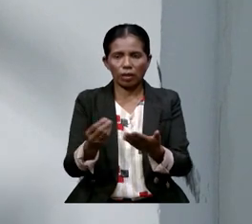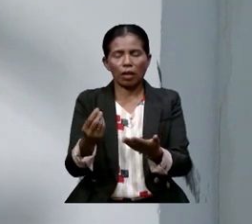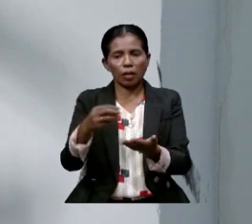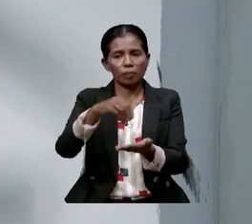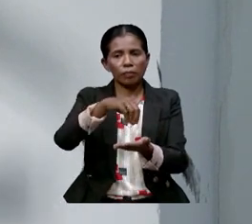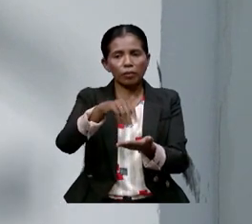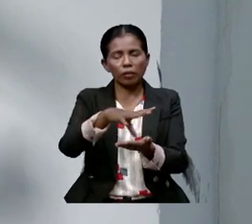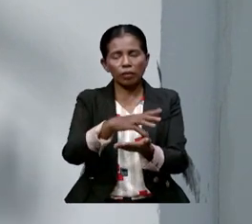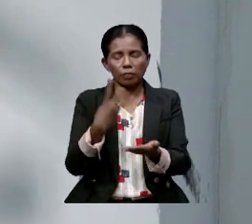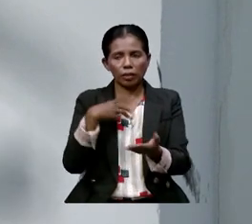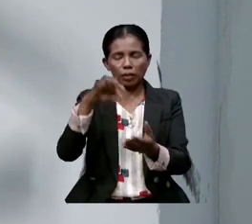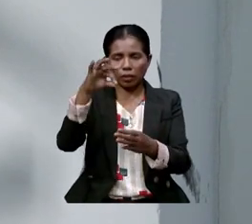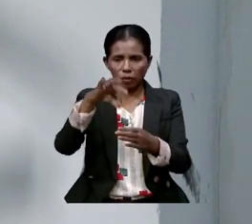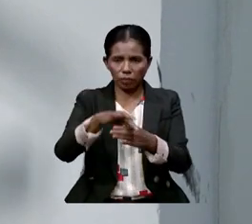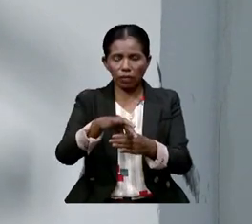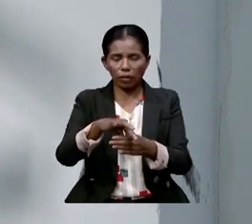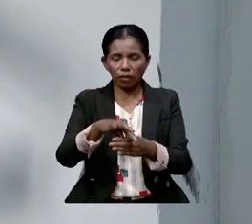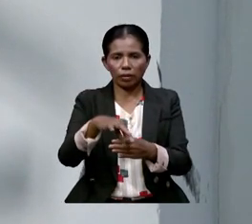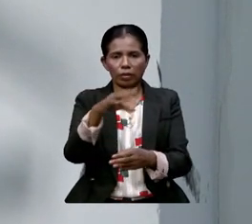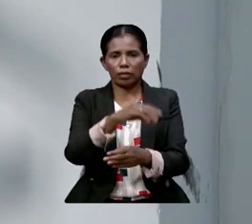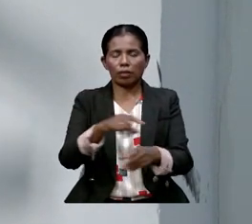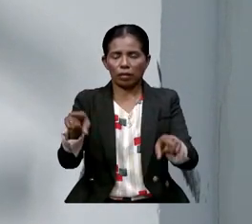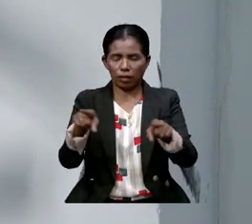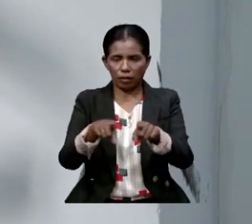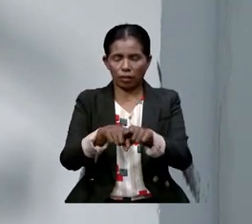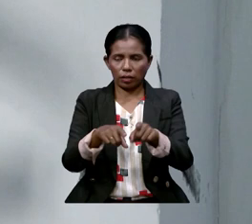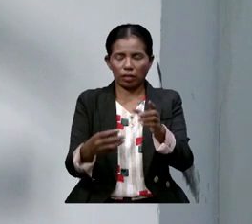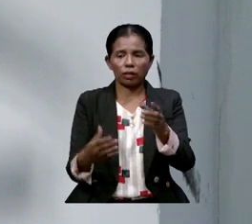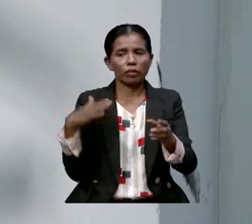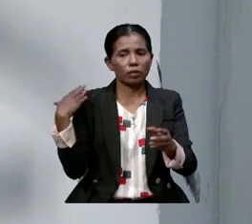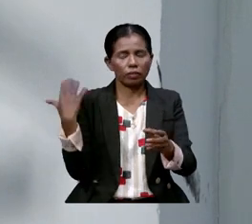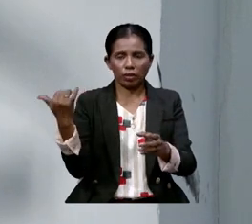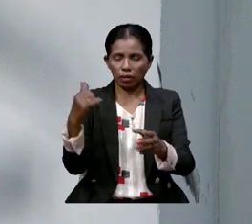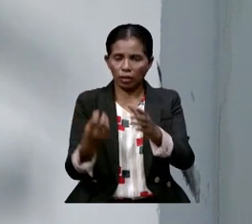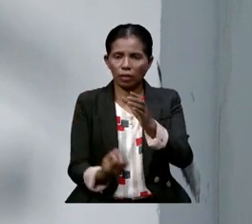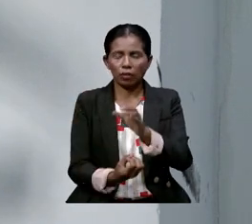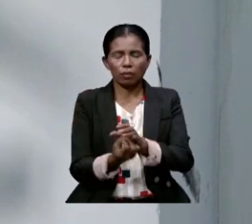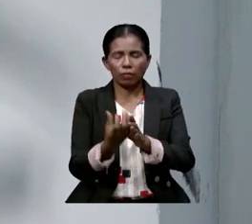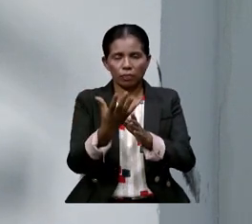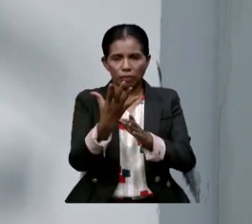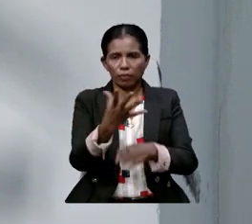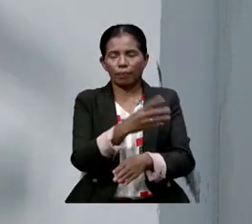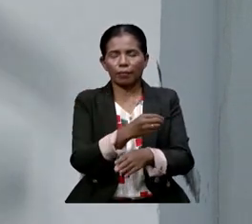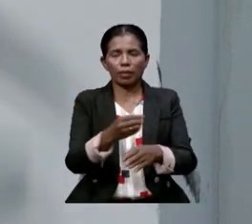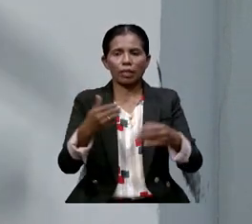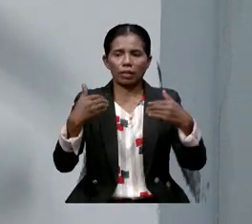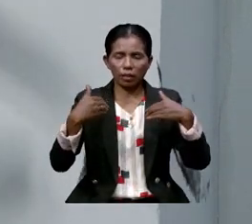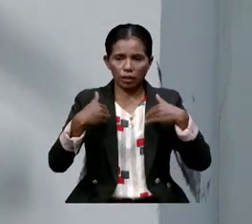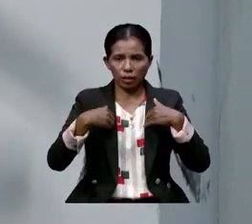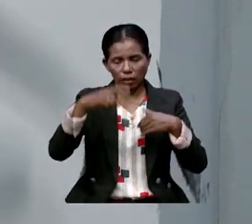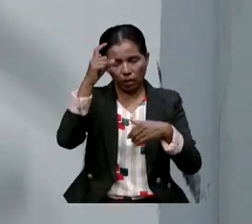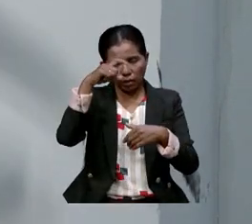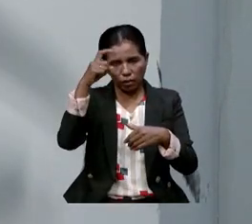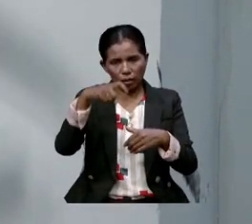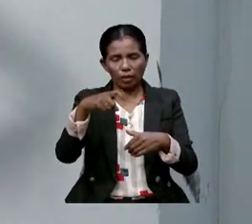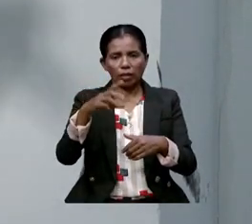viveiro nebe ita cuida jovens nebe ia